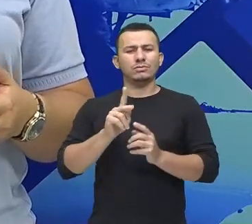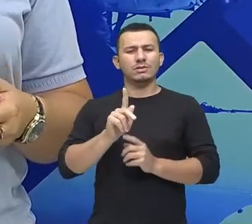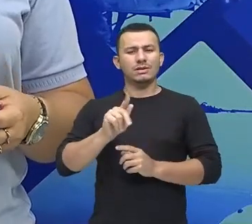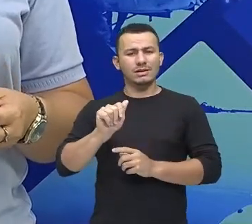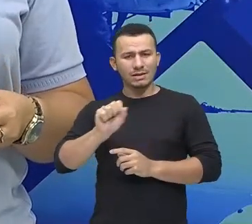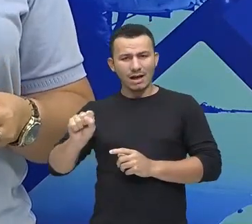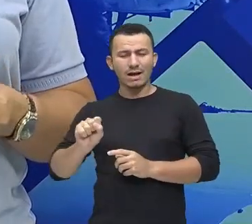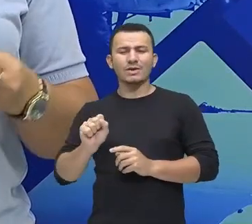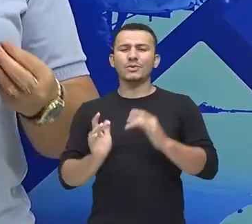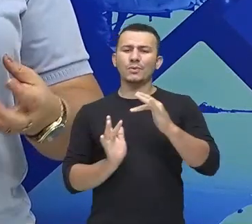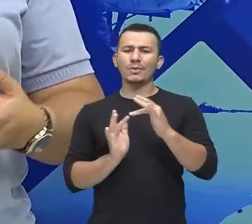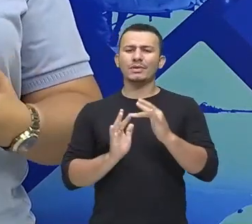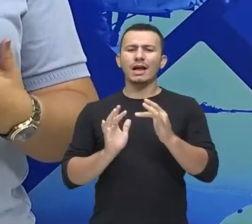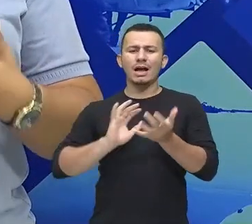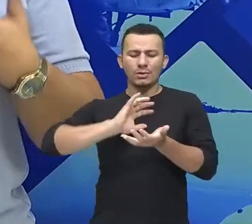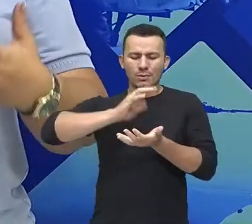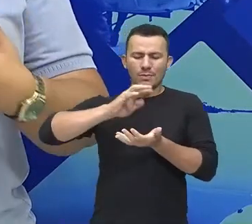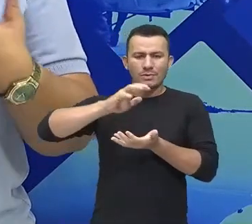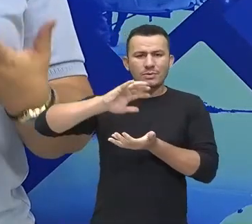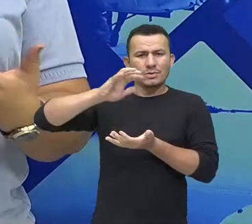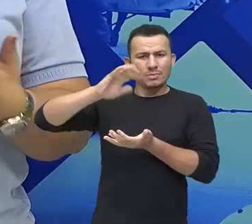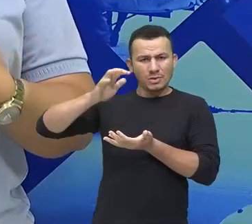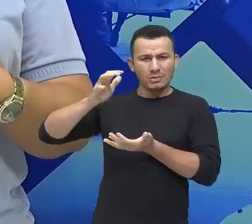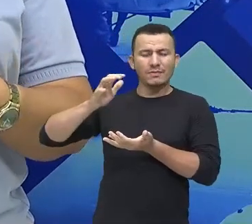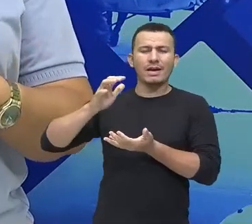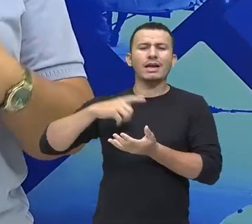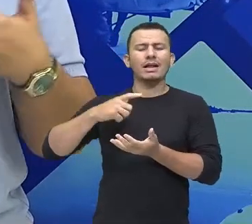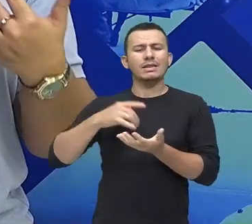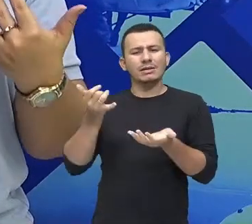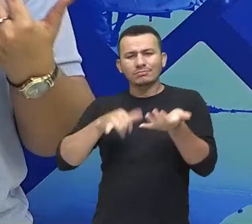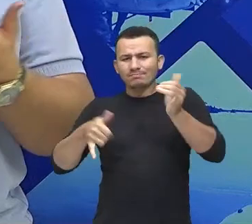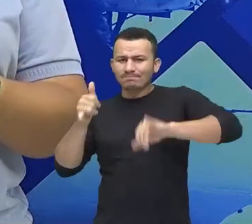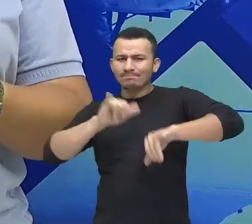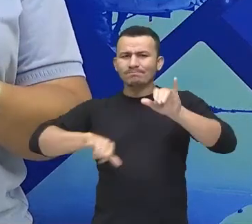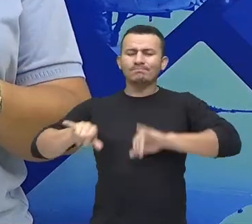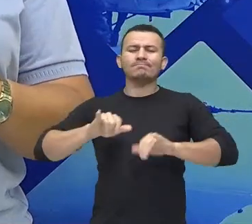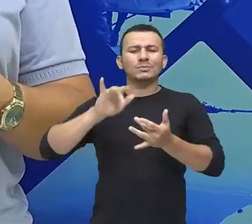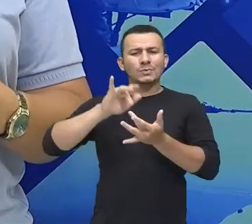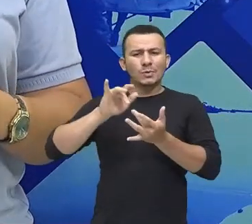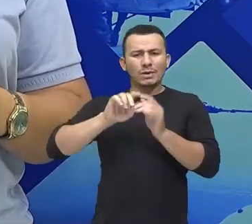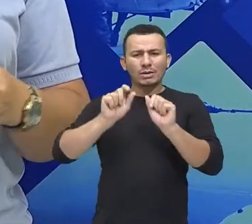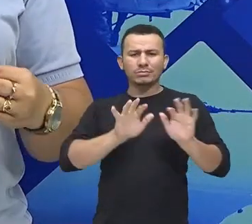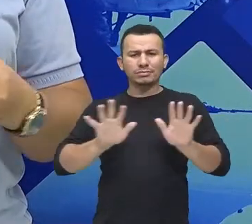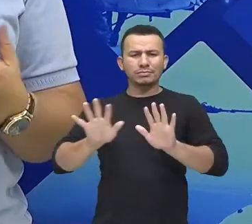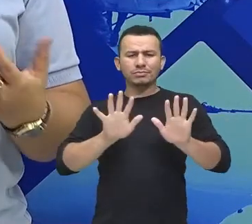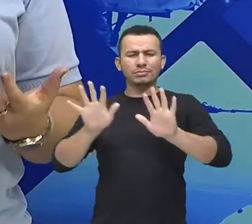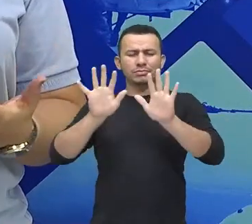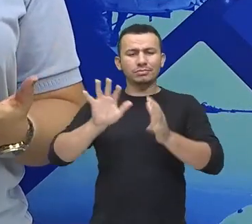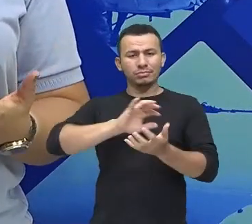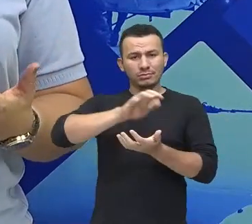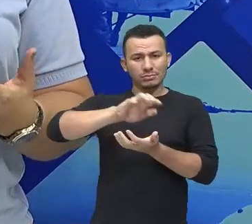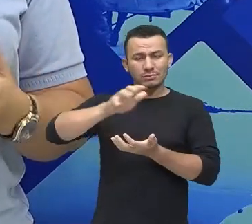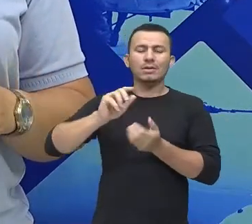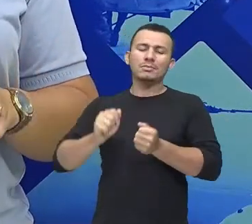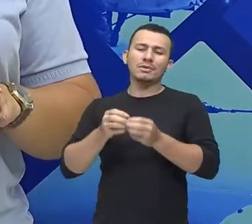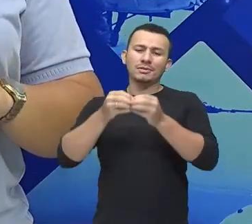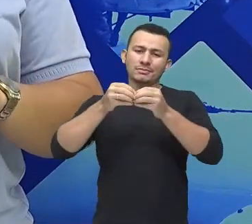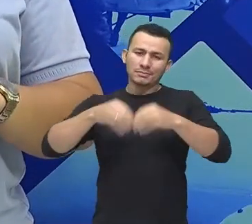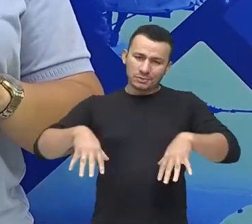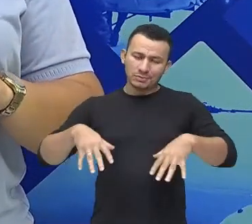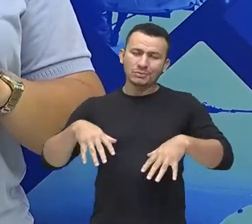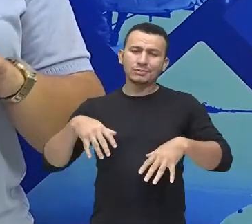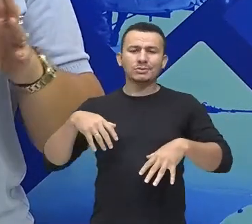gases na atmosfera, né, com fuligem, com compostos químicos jogados na atmosfera que podem prejudicar